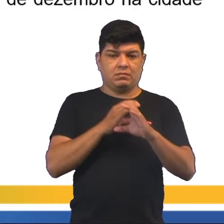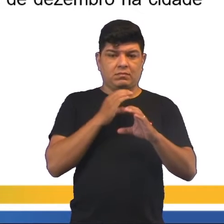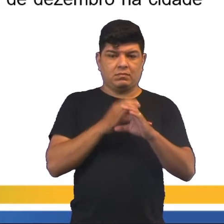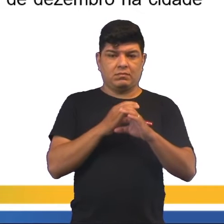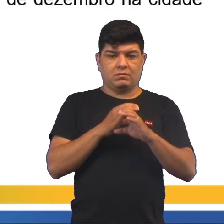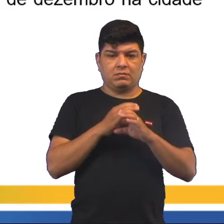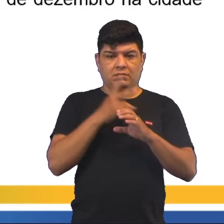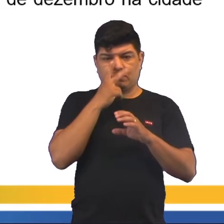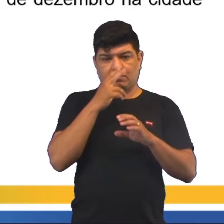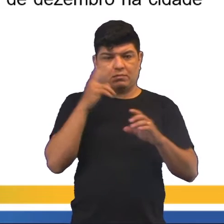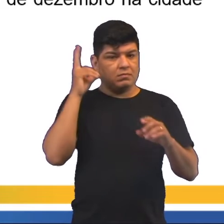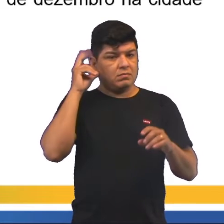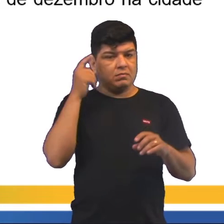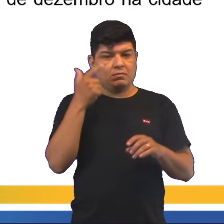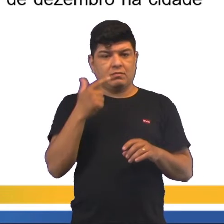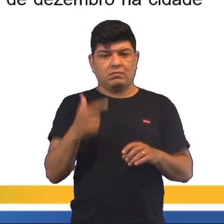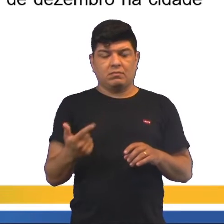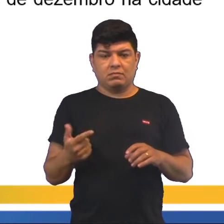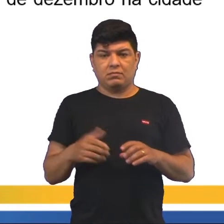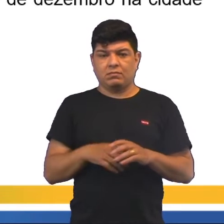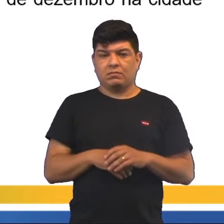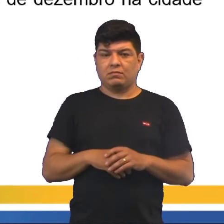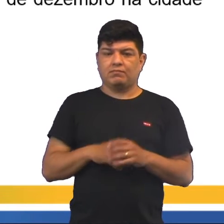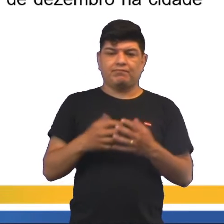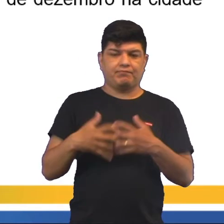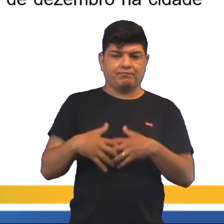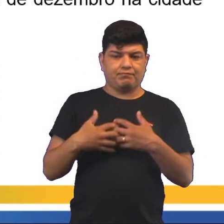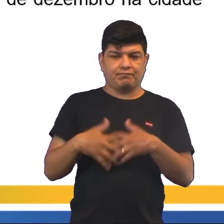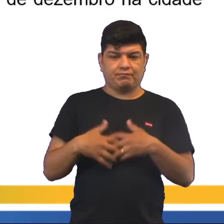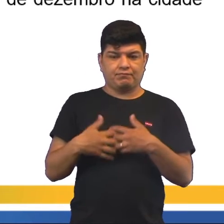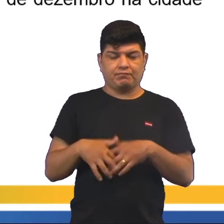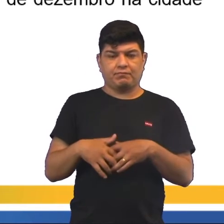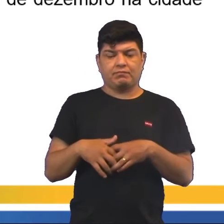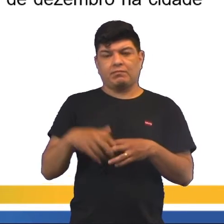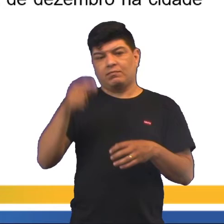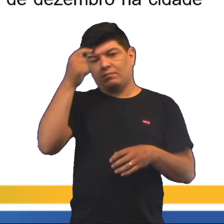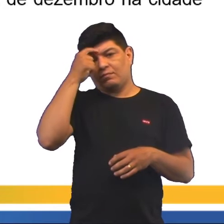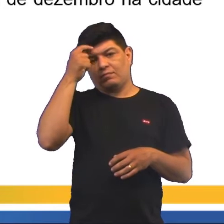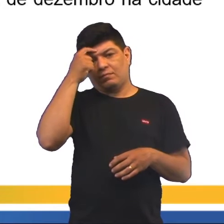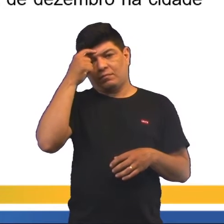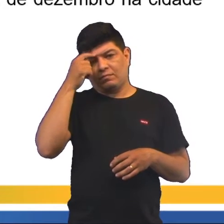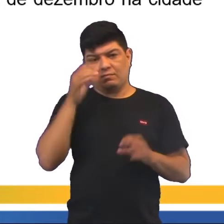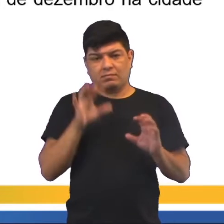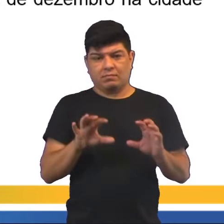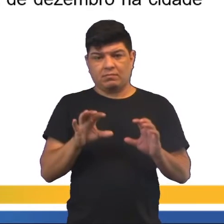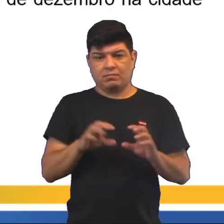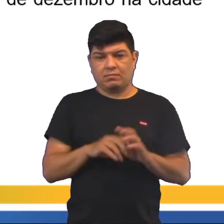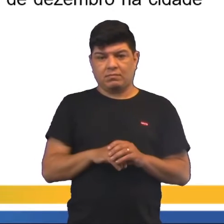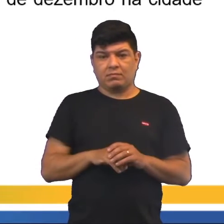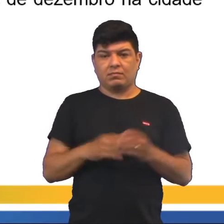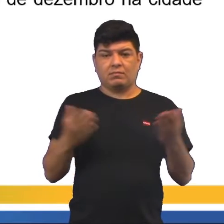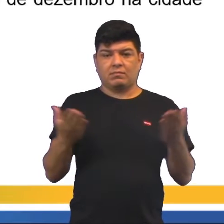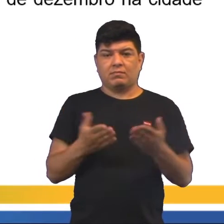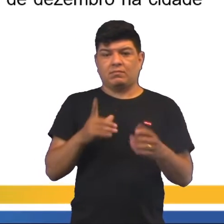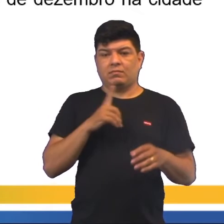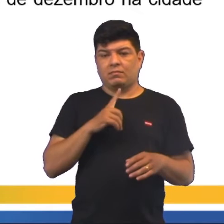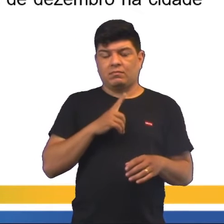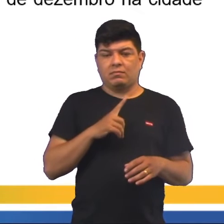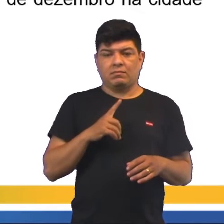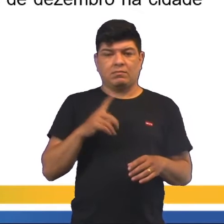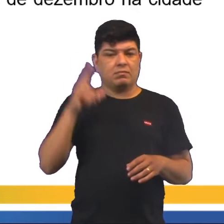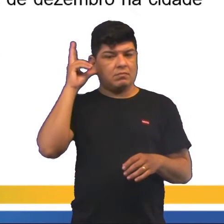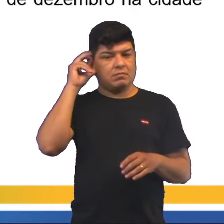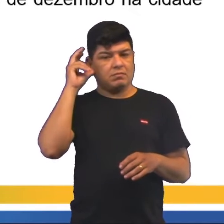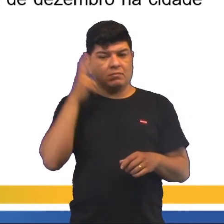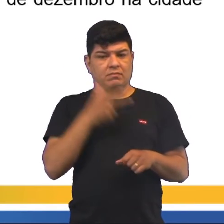de massa sem áudio, né? É meio complicado quando a gente pensa dessa forma, né? Porque hoje nós temos